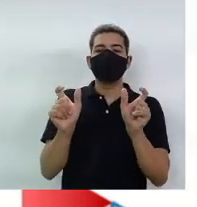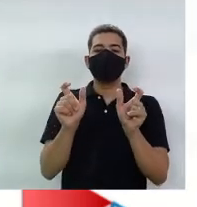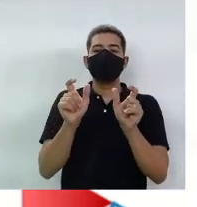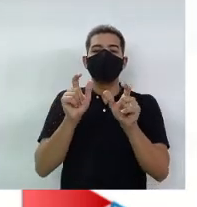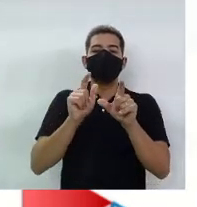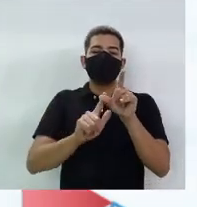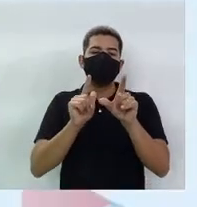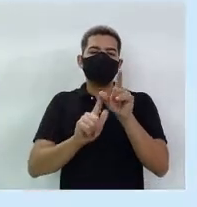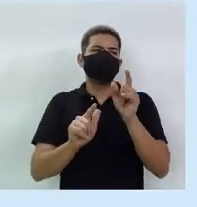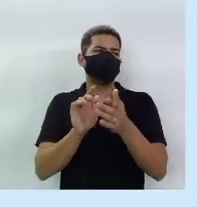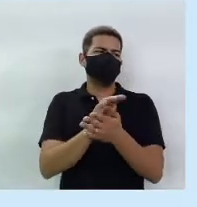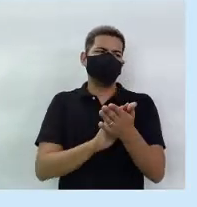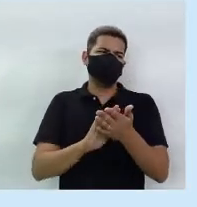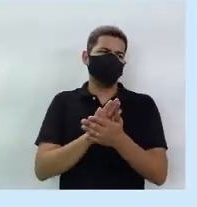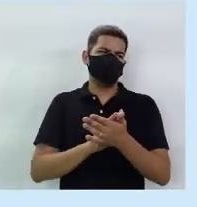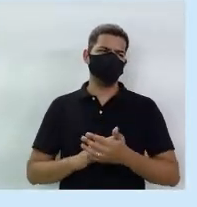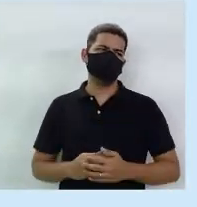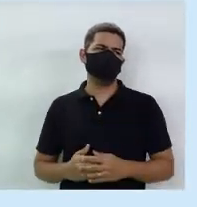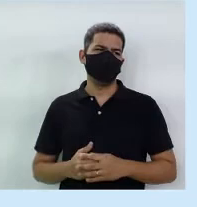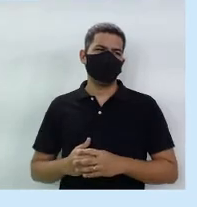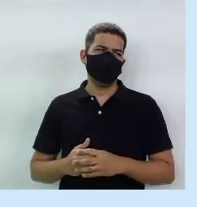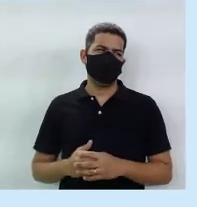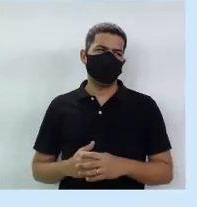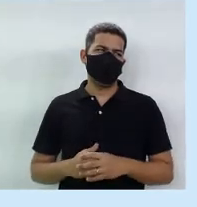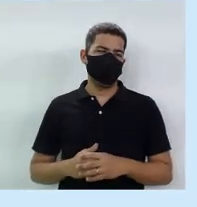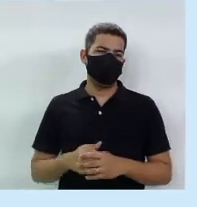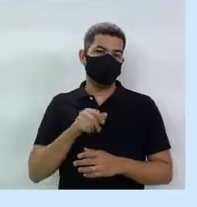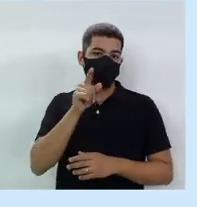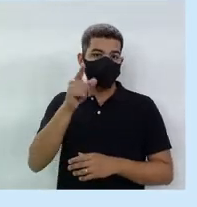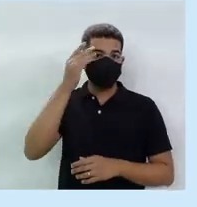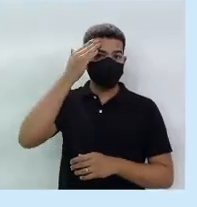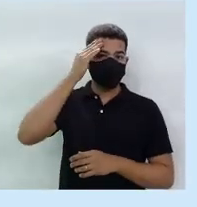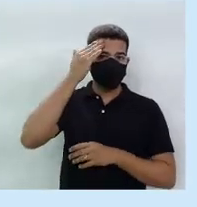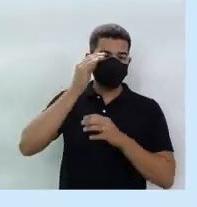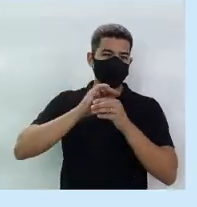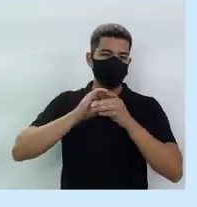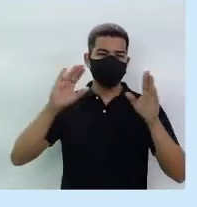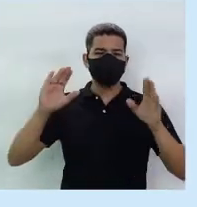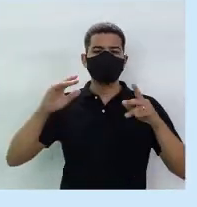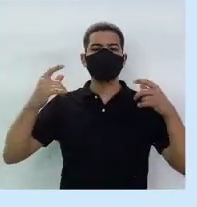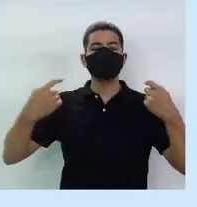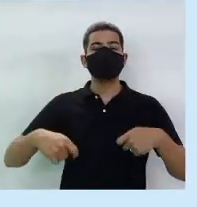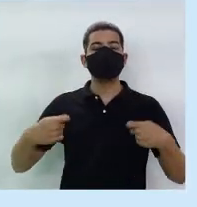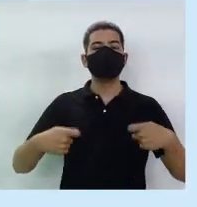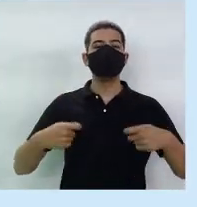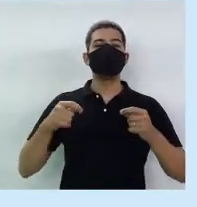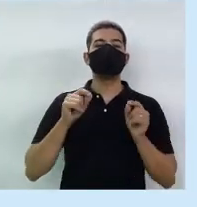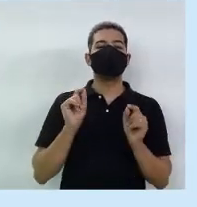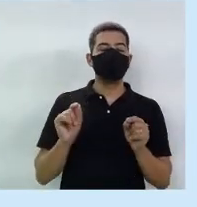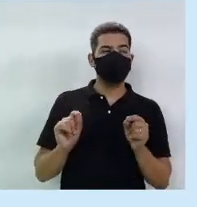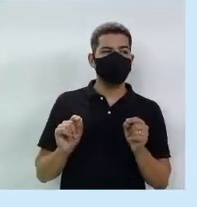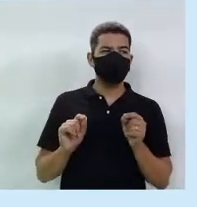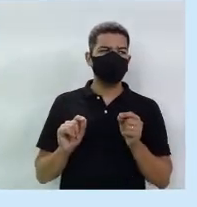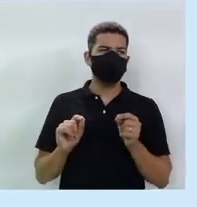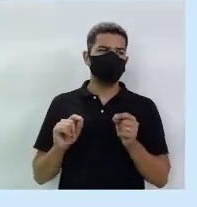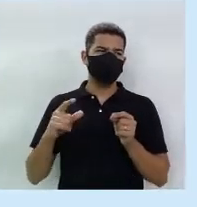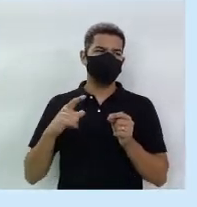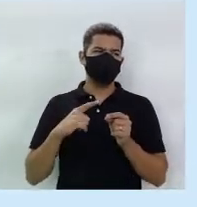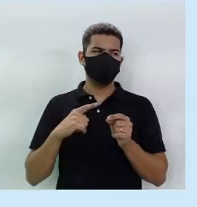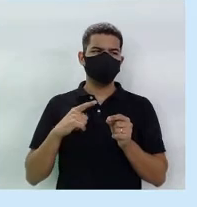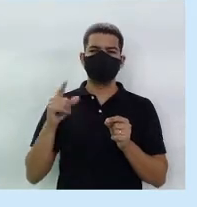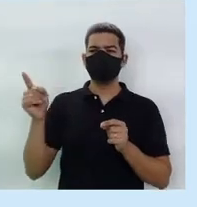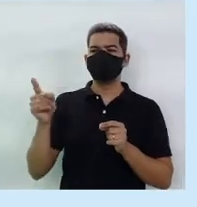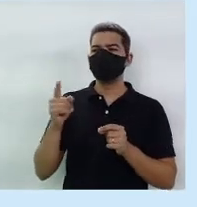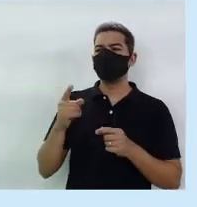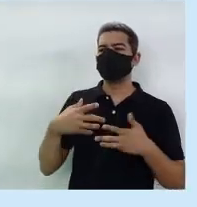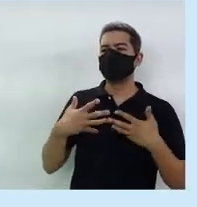verbal. E veja que para você entender a intencionalidade, você tem que conhecer a história do Pinóquio, a mentira, certo?